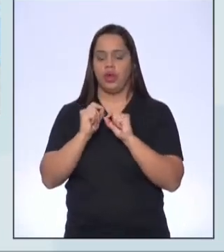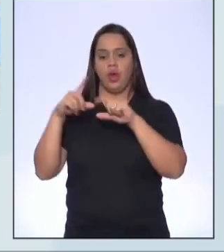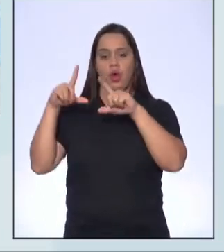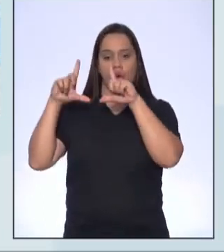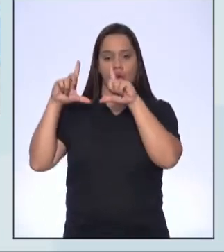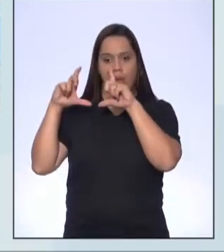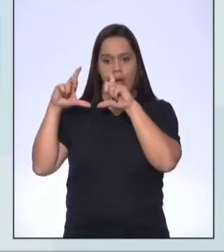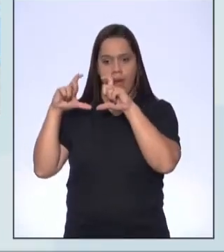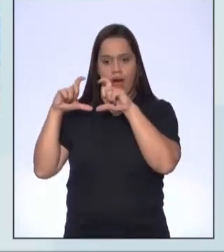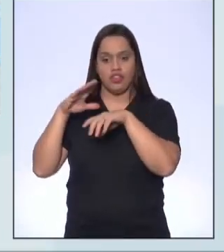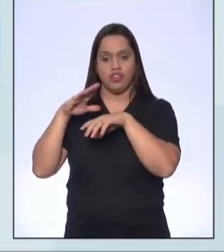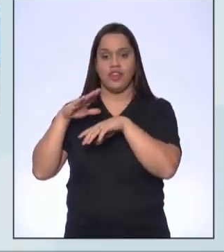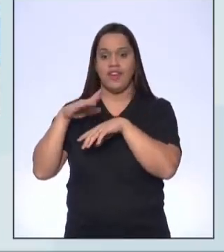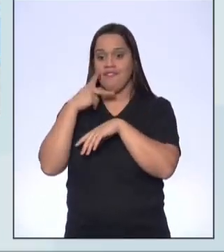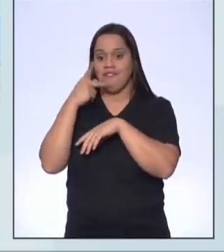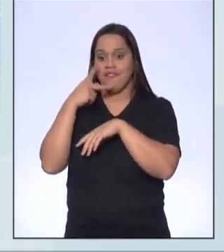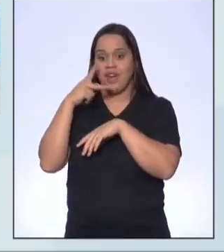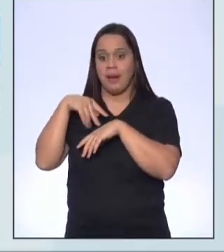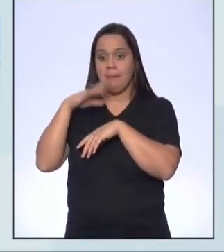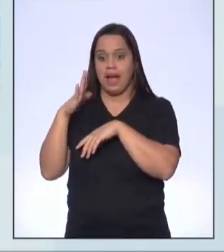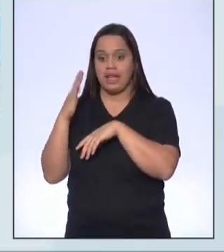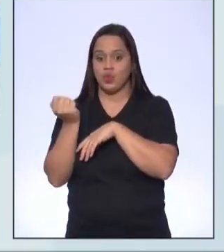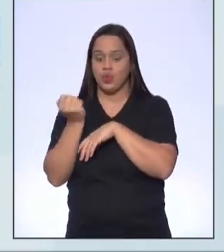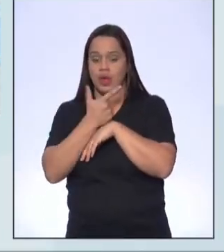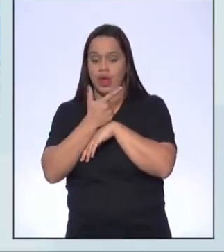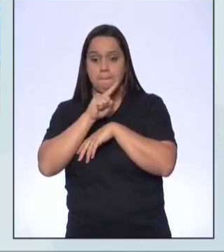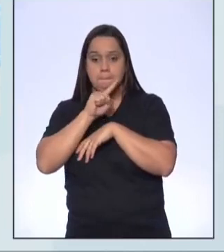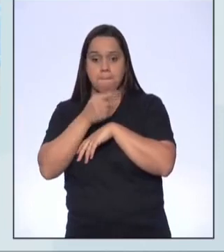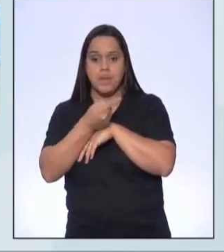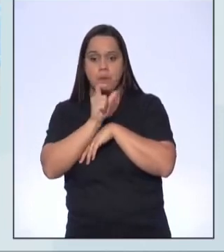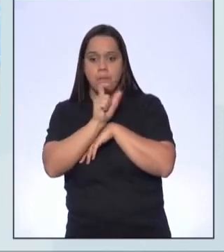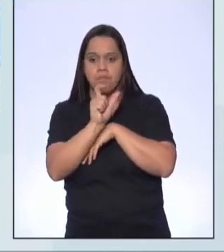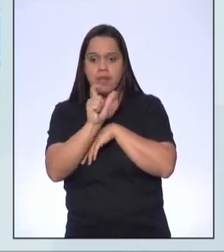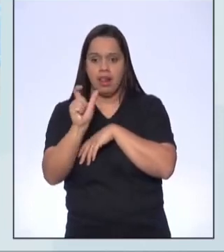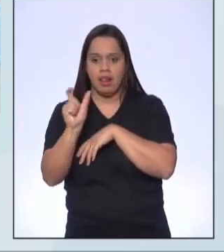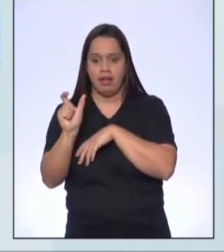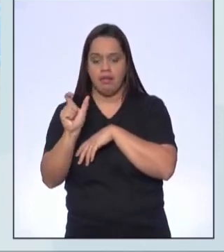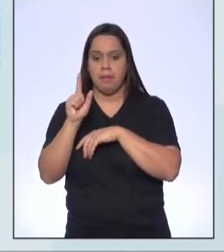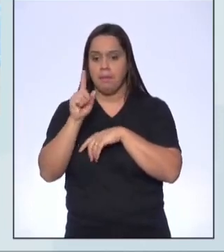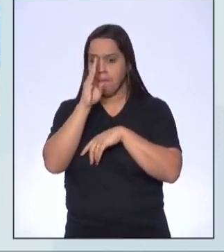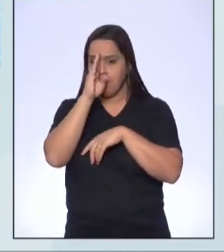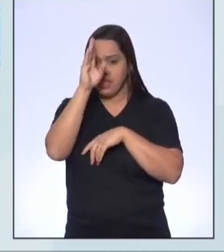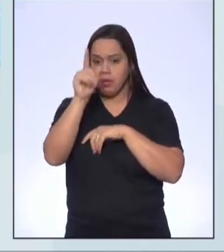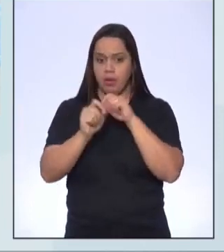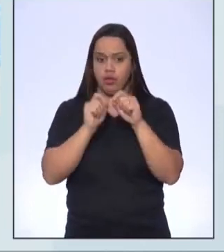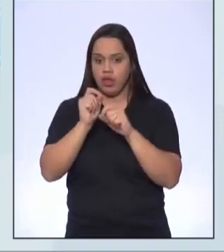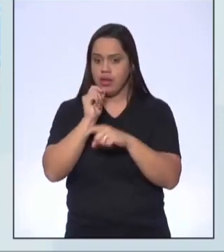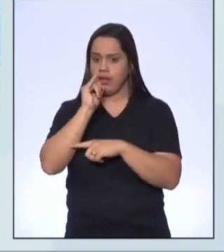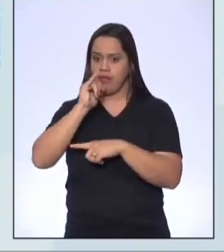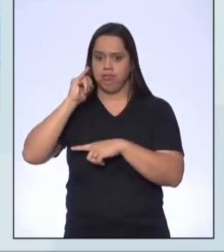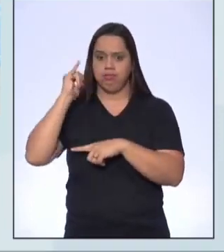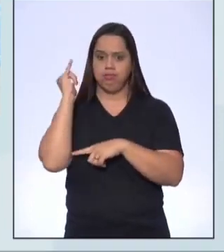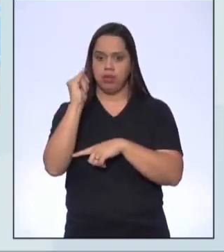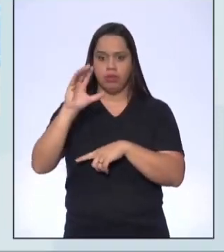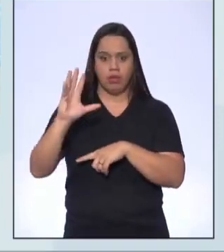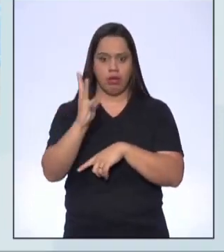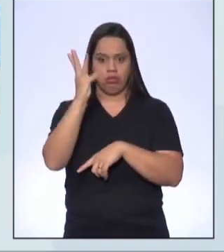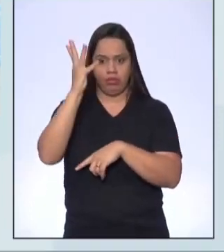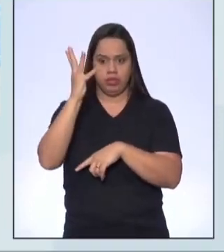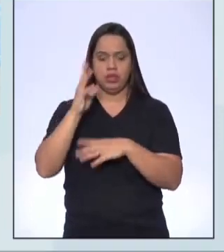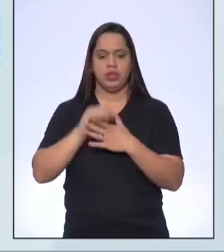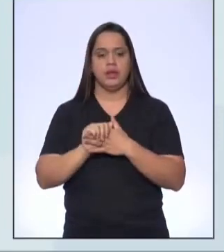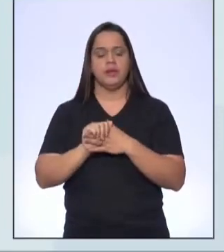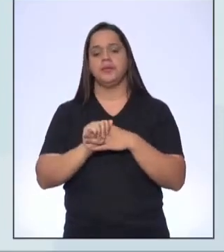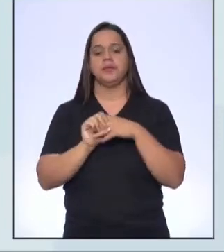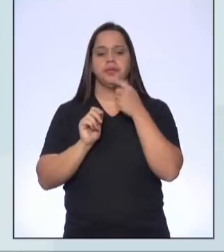1000 palavras. Exatamente. Olha que interessante. Isso mesmo. Principalmente quando se trata de denúncia, né? Vamos ver a próxima. Próxima imagem,